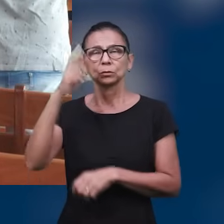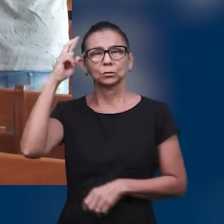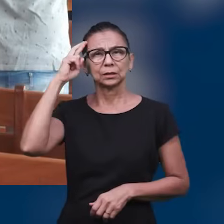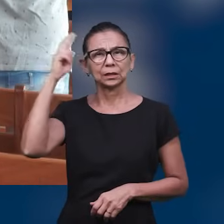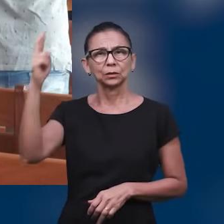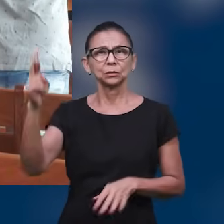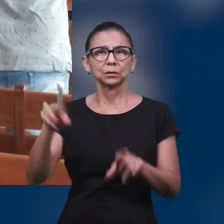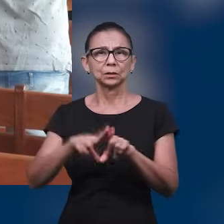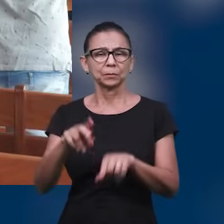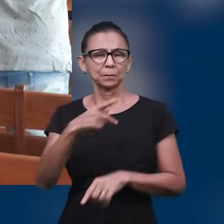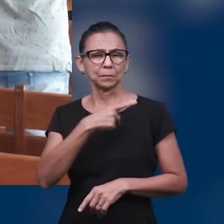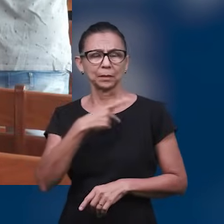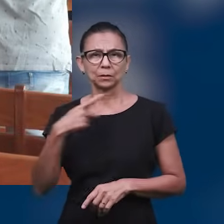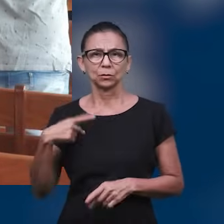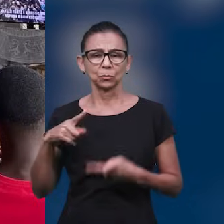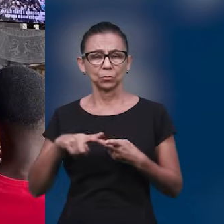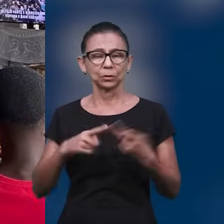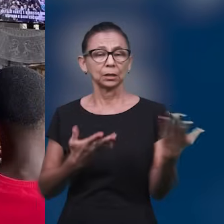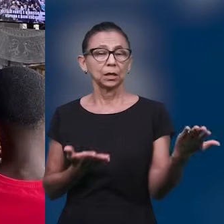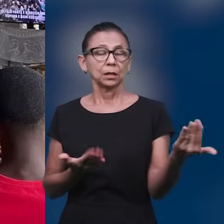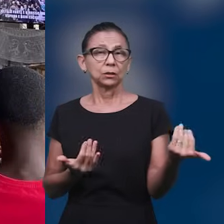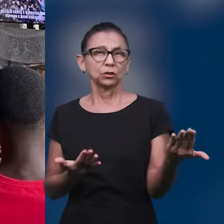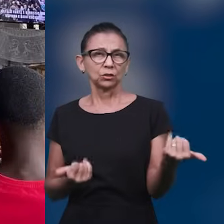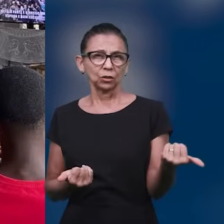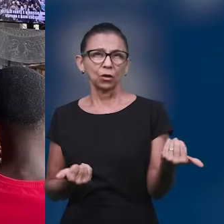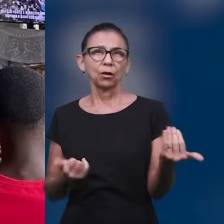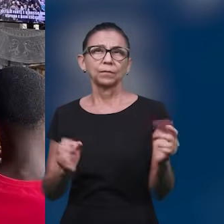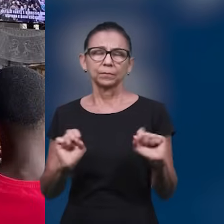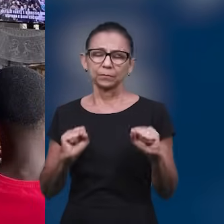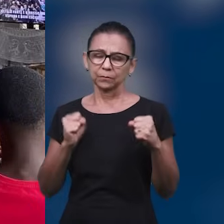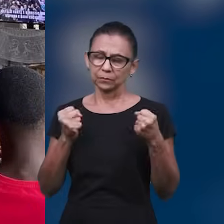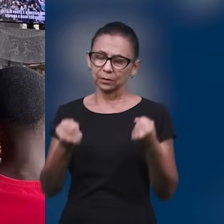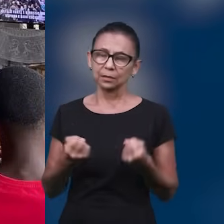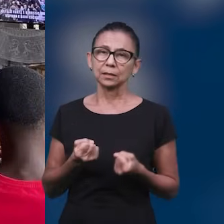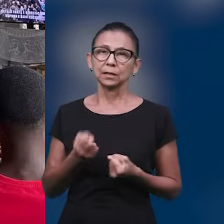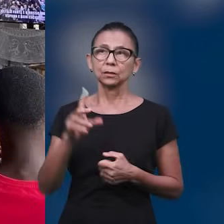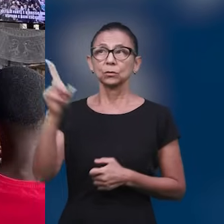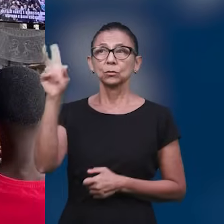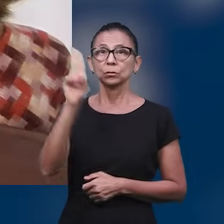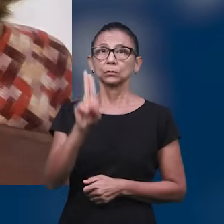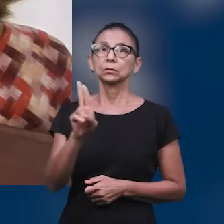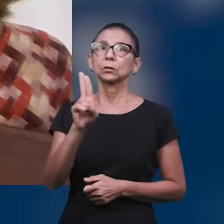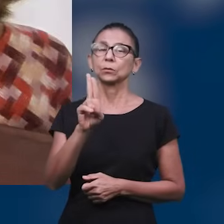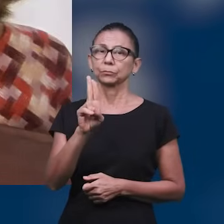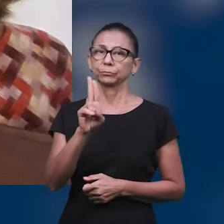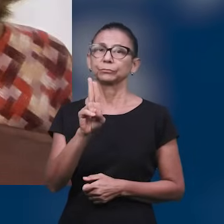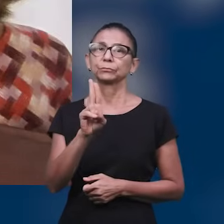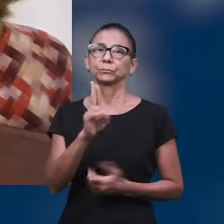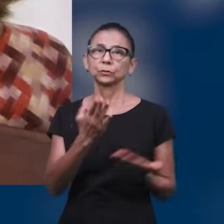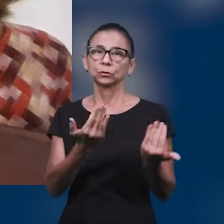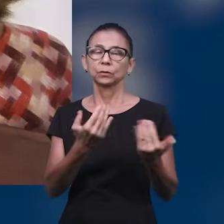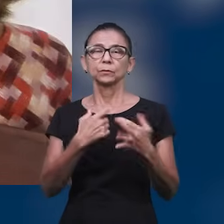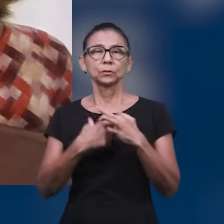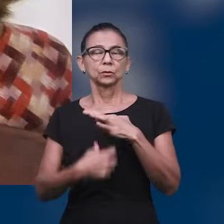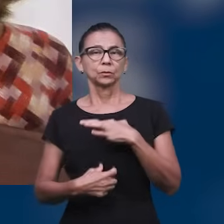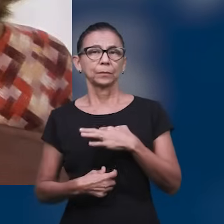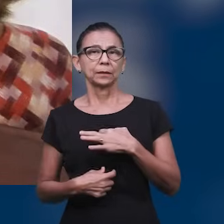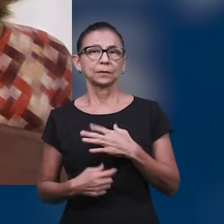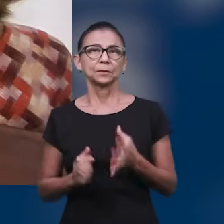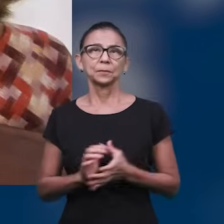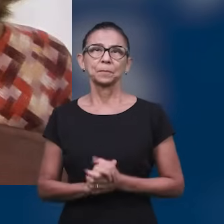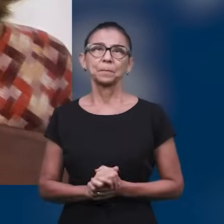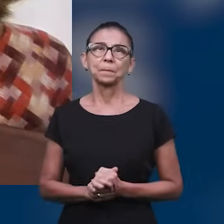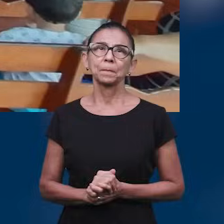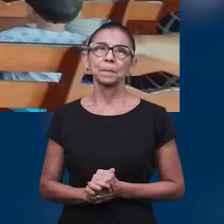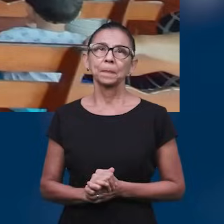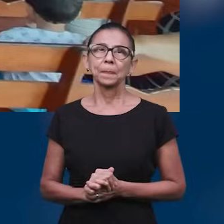os pastores, principalmente os jovens, que foram usados como instrumento nas mãos do Senhor. E hoje podemos dizer que estamos, que